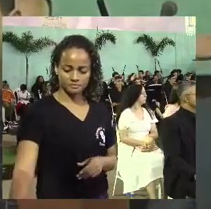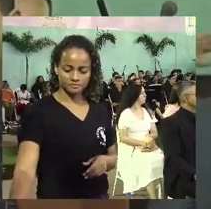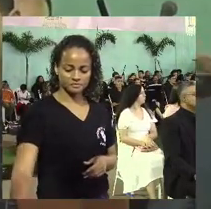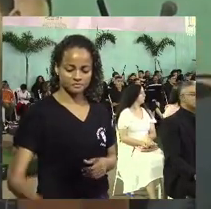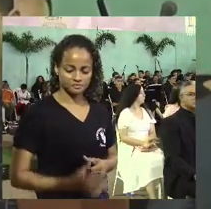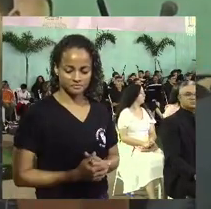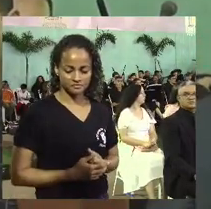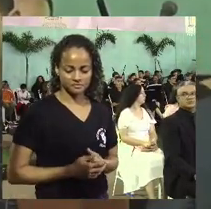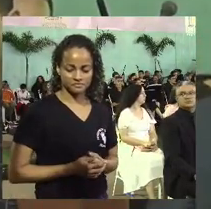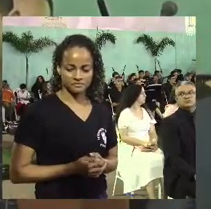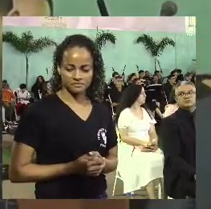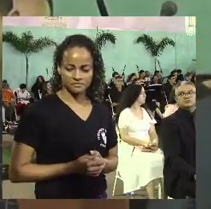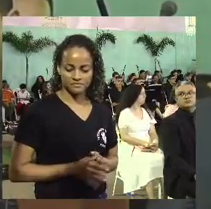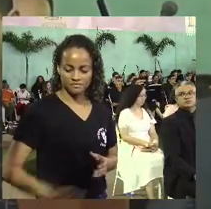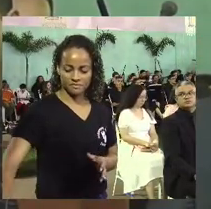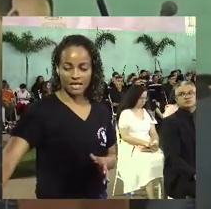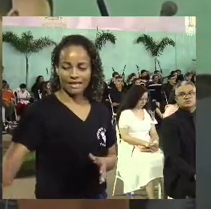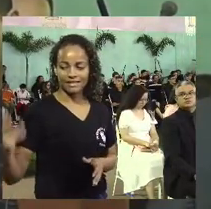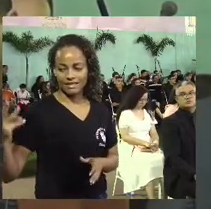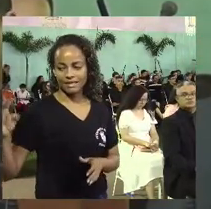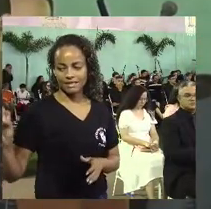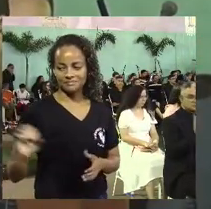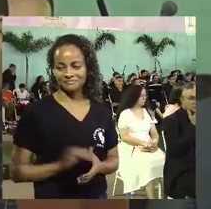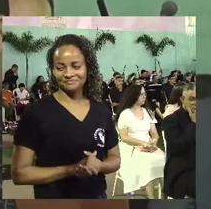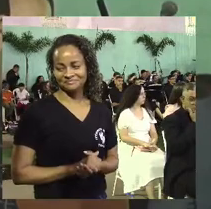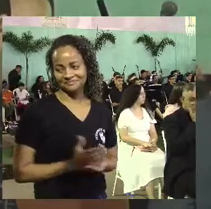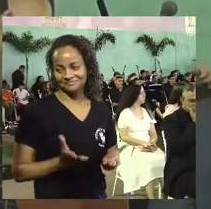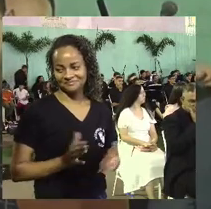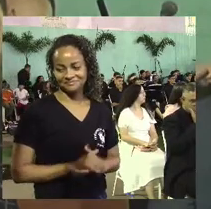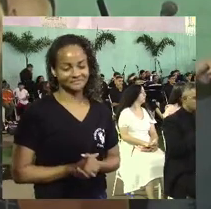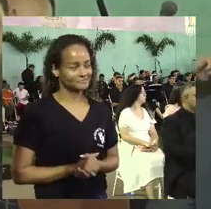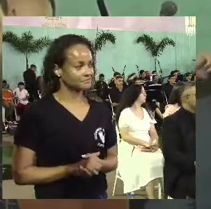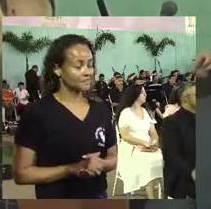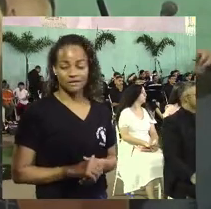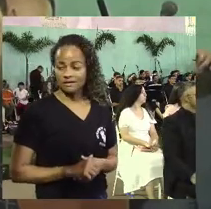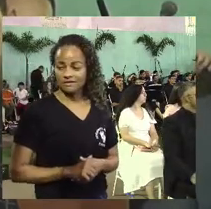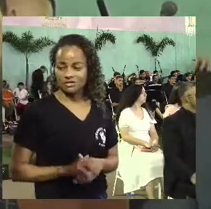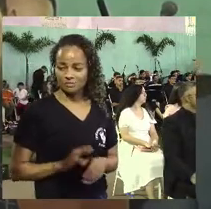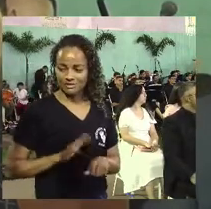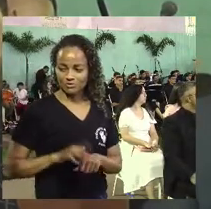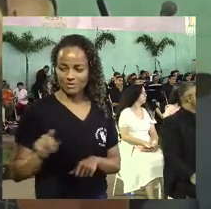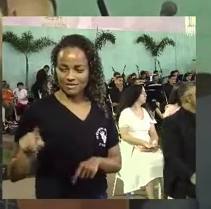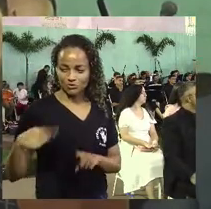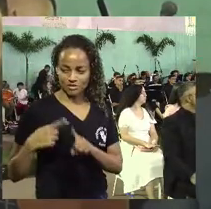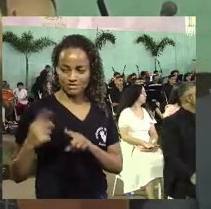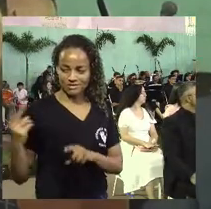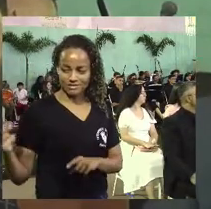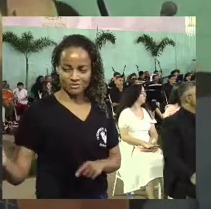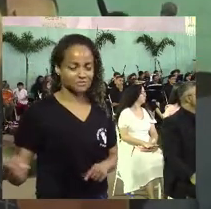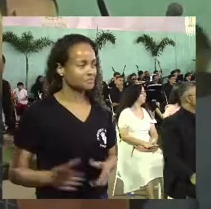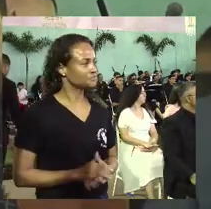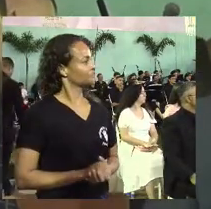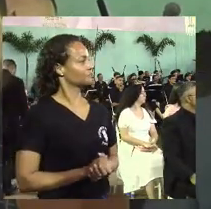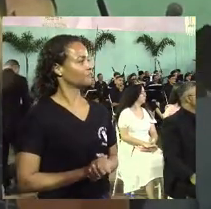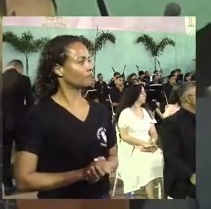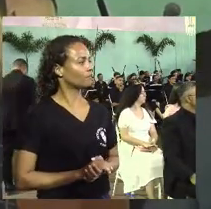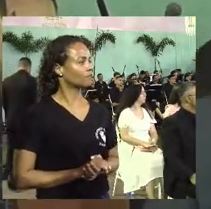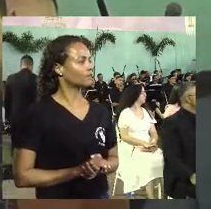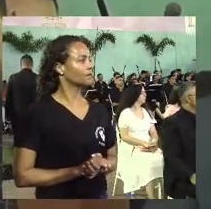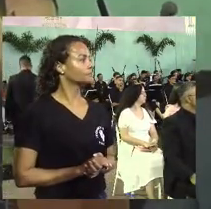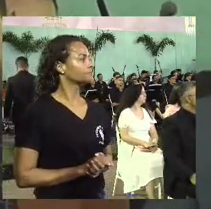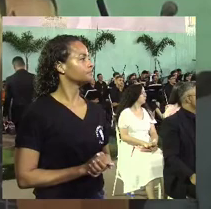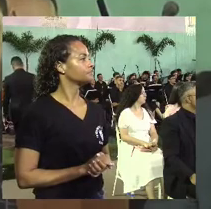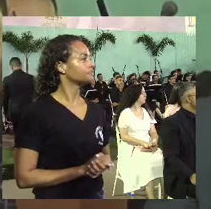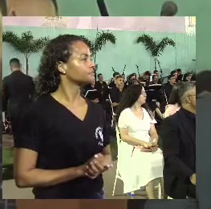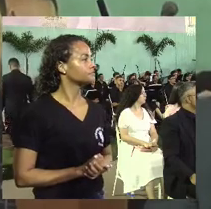oferta a netinha disse ah não sei como você chegou aqui devendo aluguel se chegou